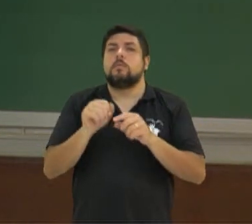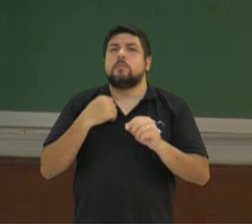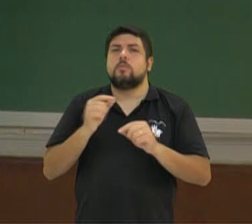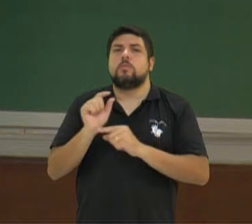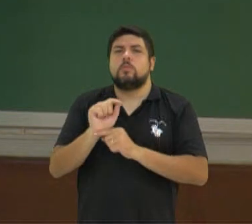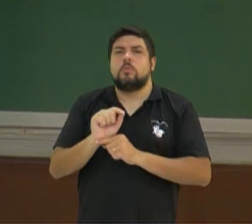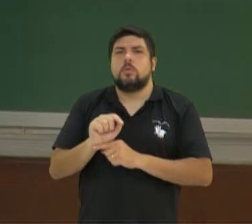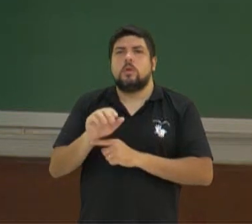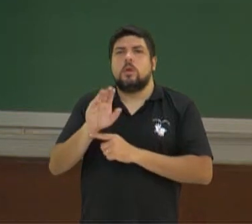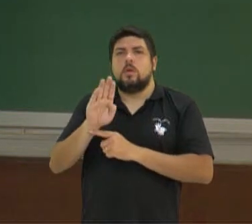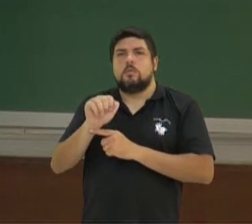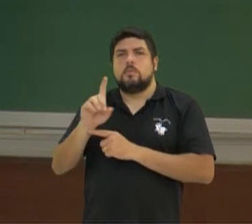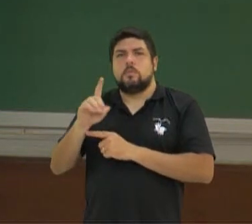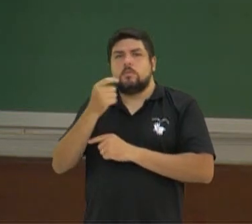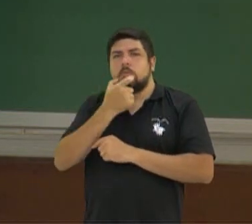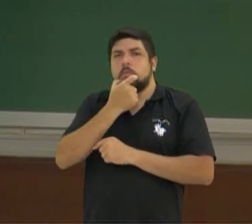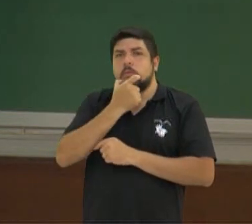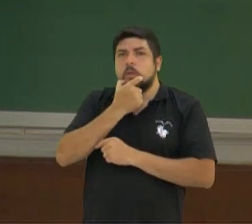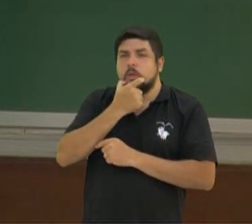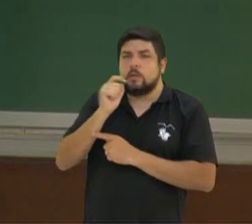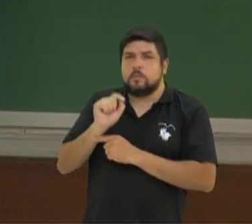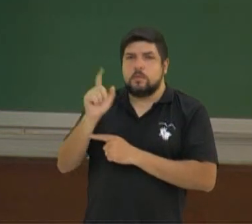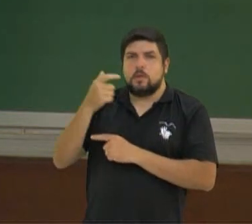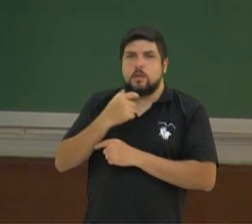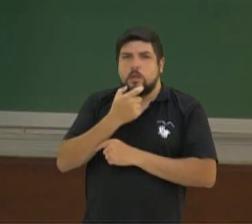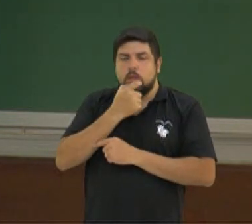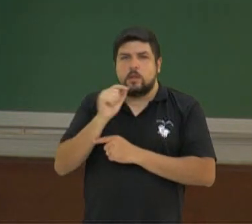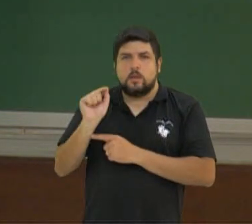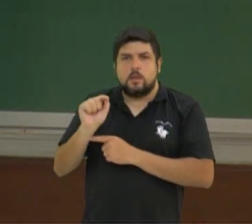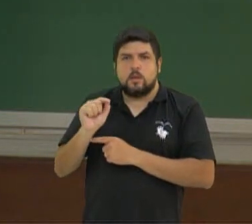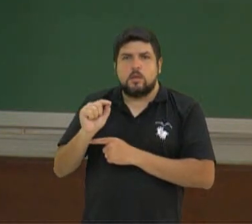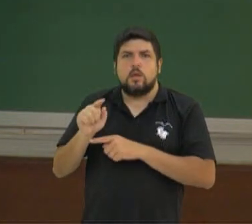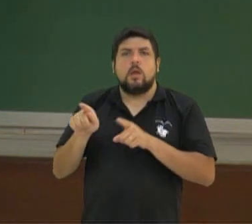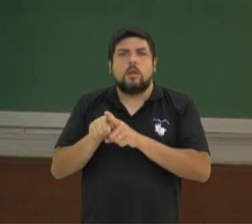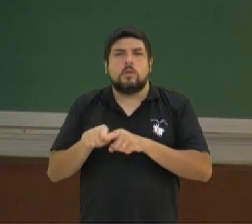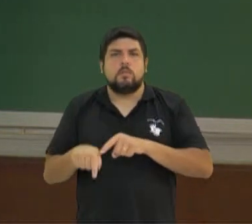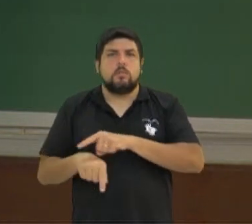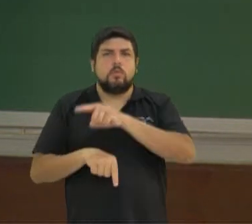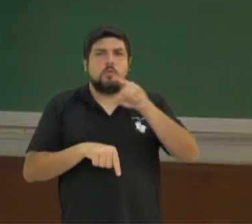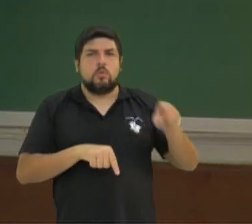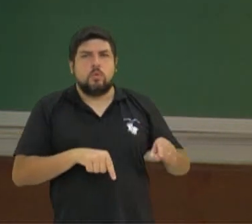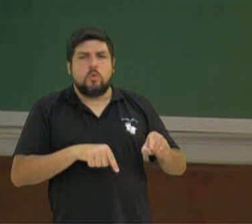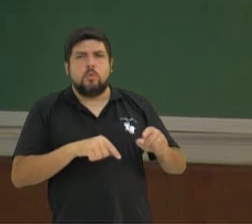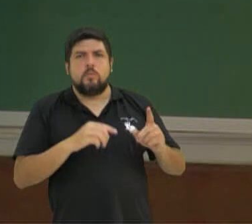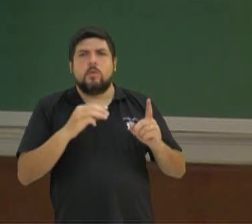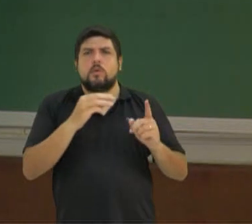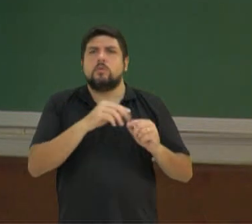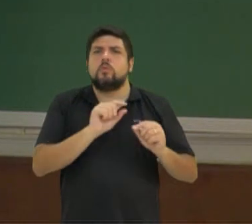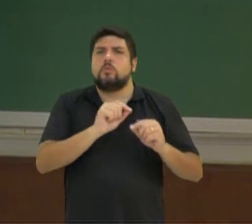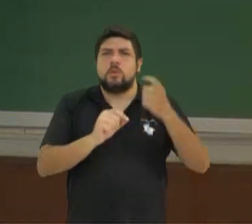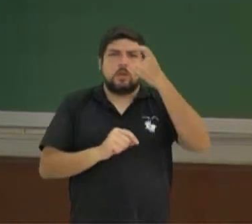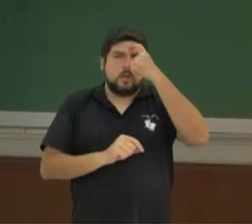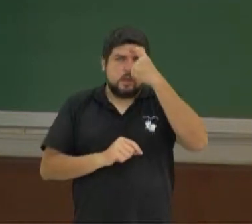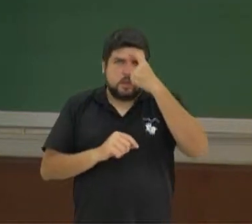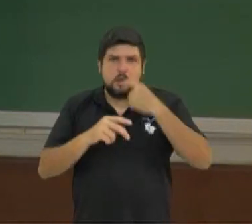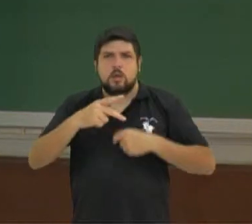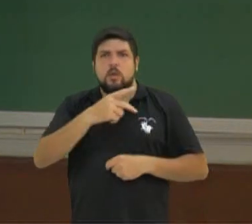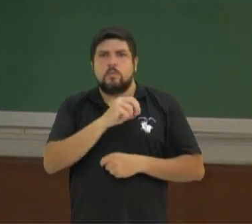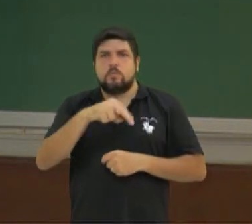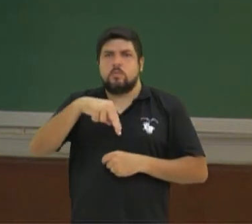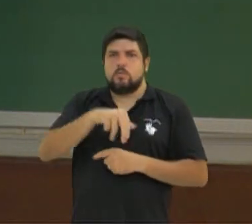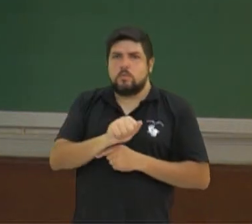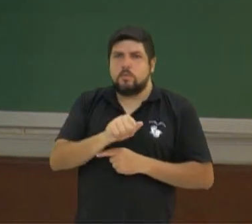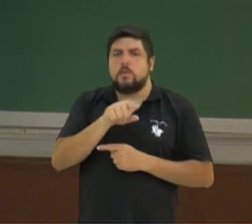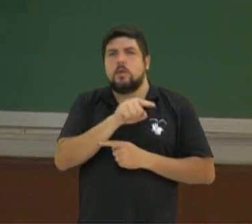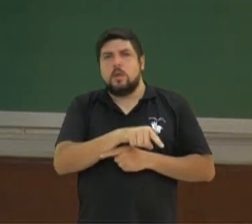do badminton da Inglaterra também, né, também tem influência ali também de outra modalidade que surgiu na Índia, né, que é a pona também, que foi uma